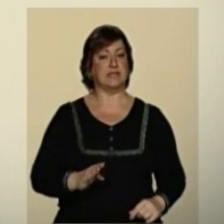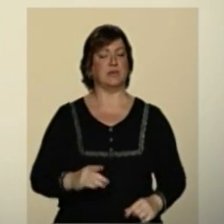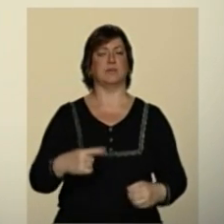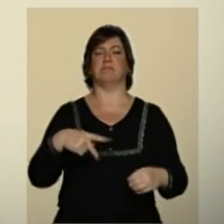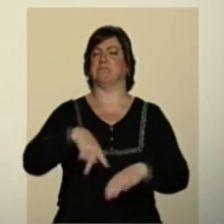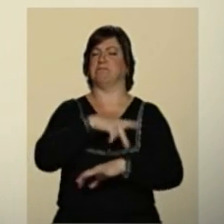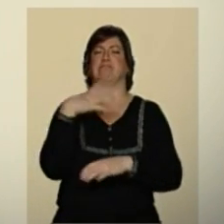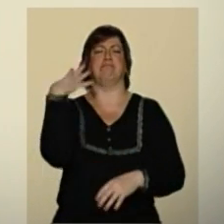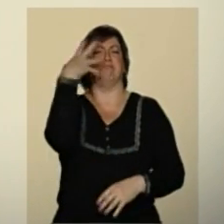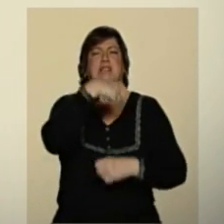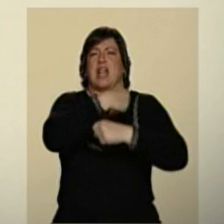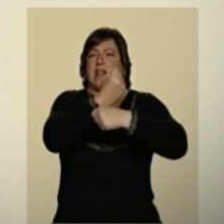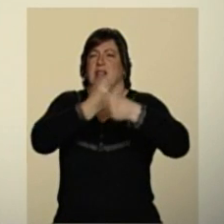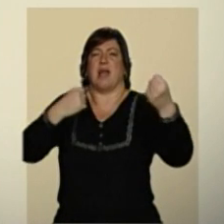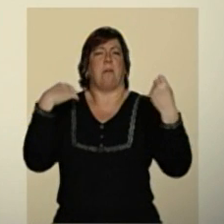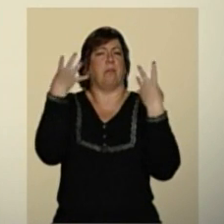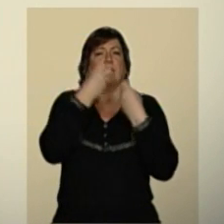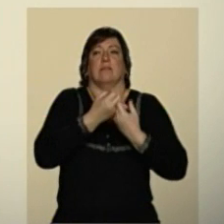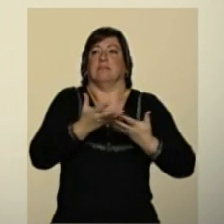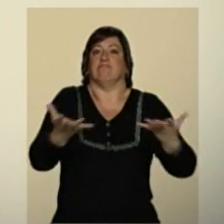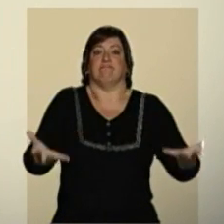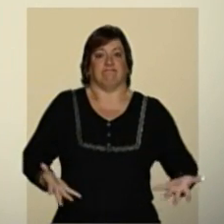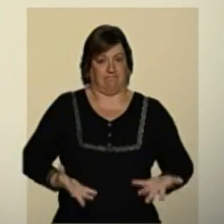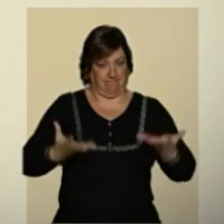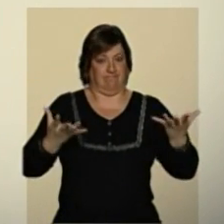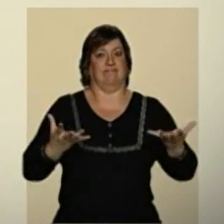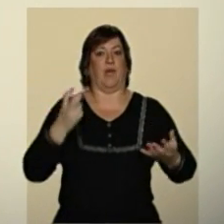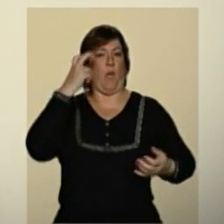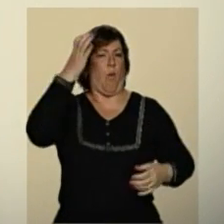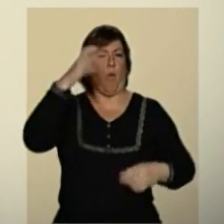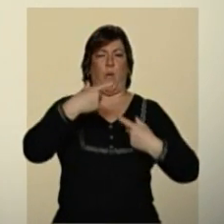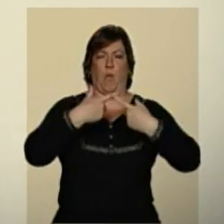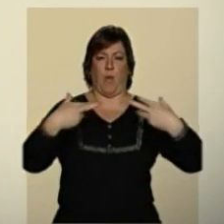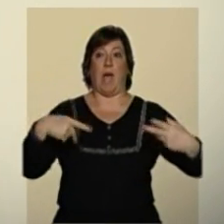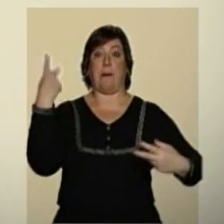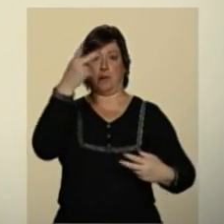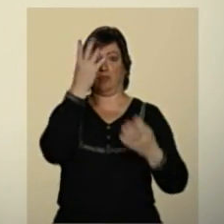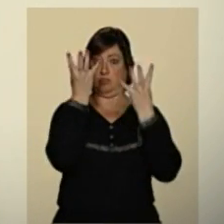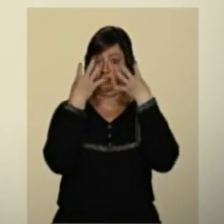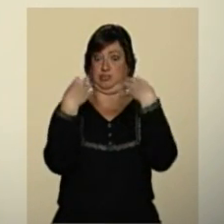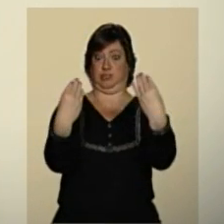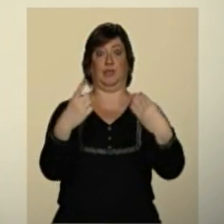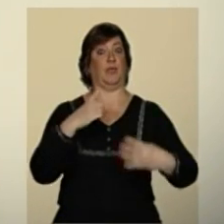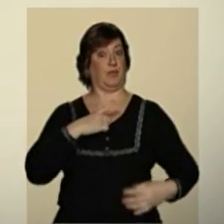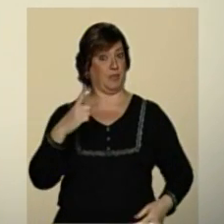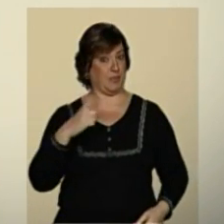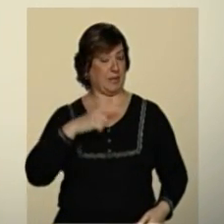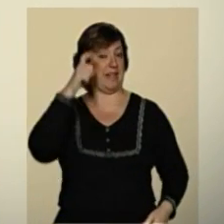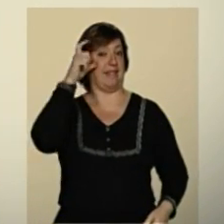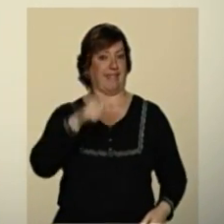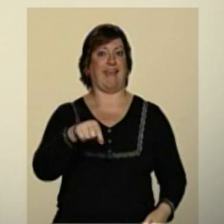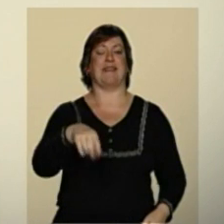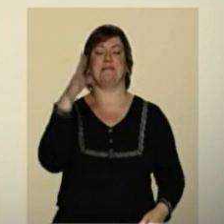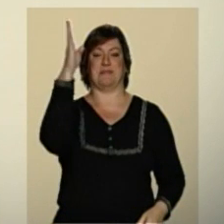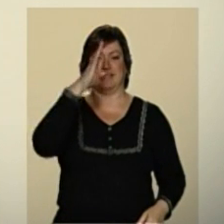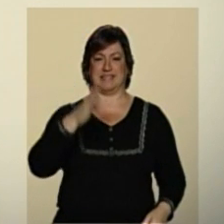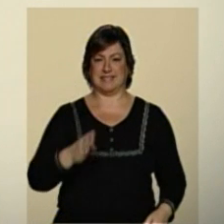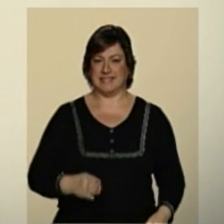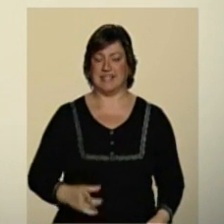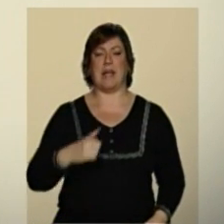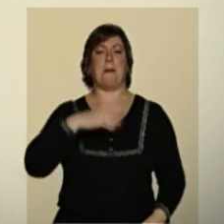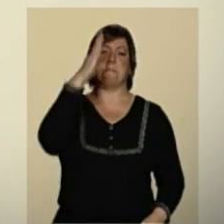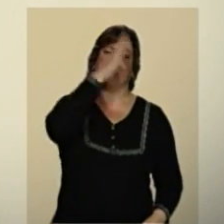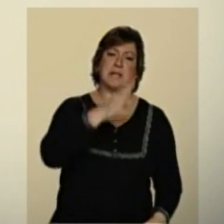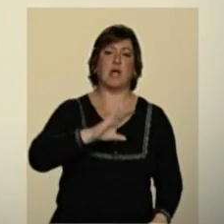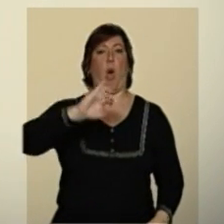lindo é gigante nas suas belezas naturais e culturais capaz de agradar os turistas mais exigentes sejam eles